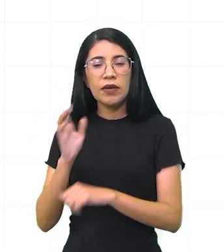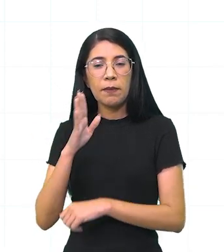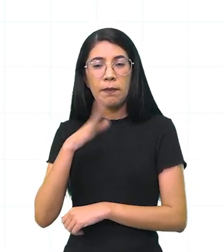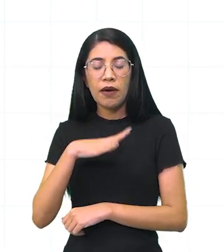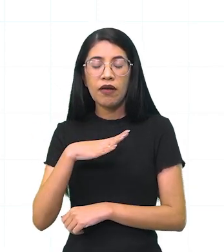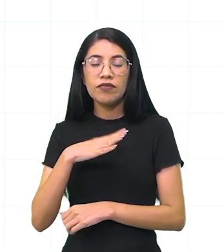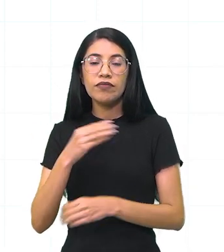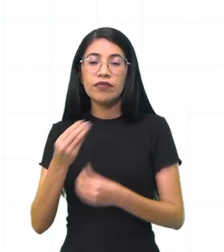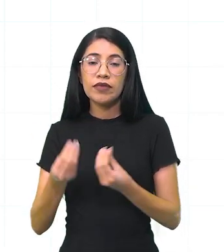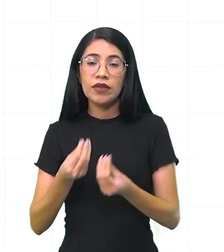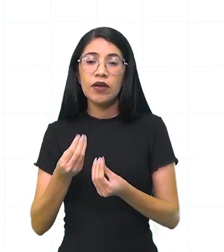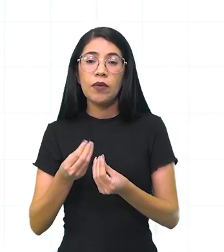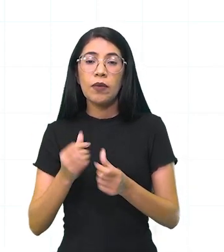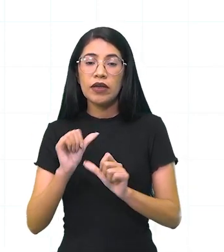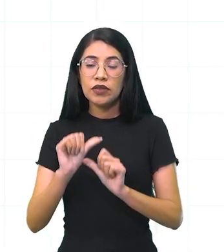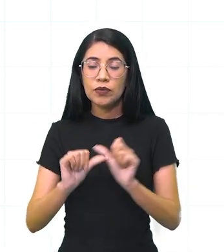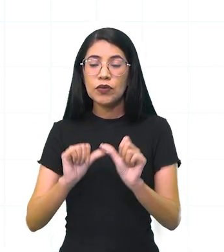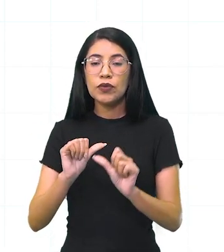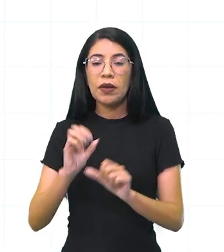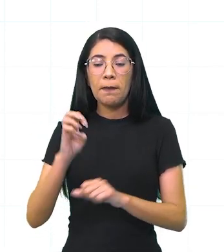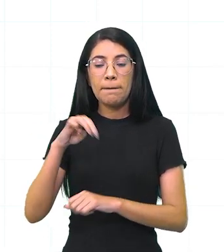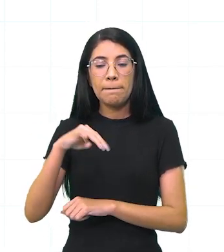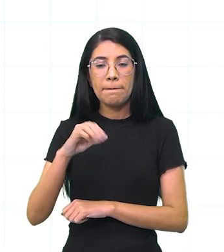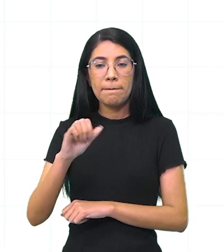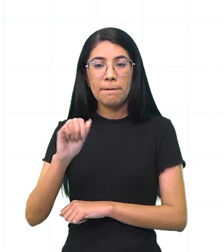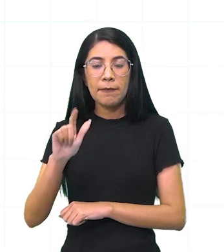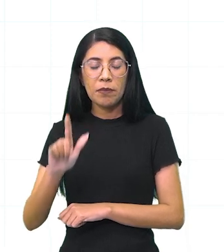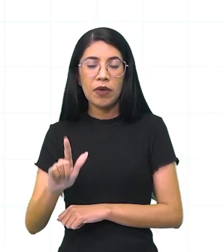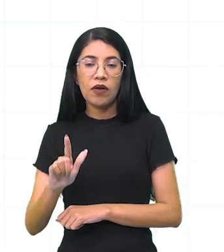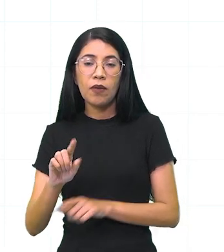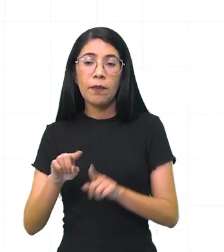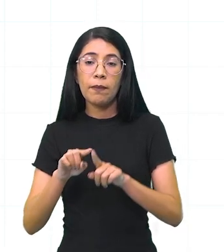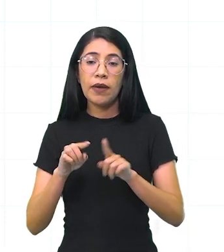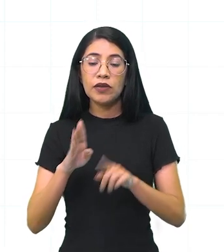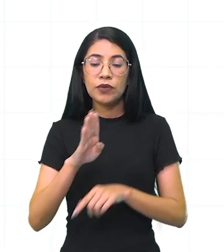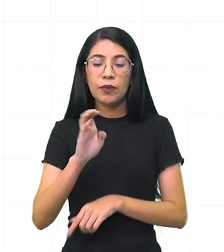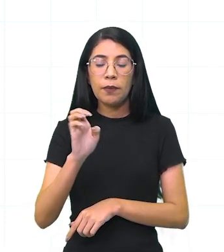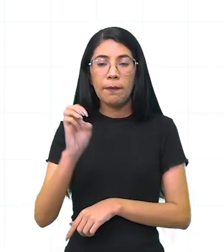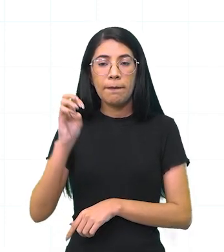aqui nós temos a palavra bem. Logo, bem é